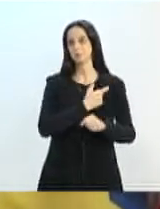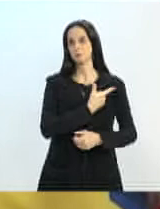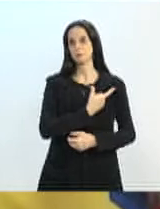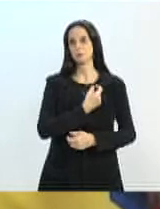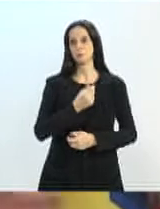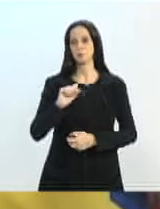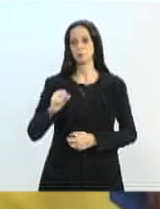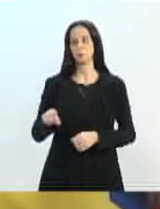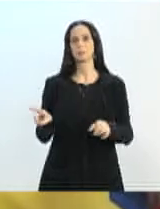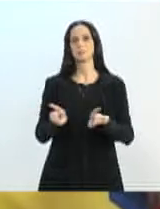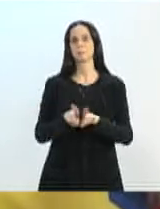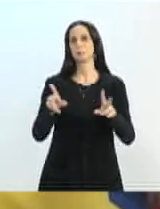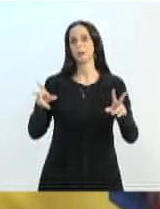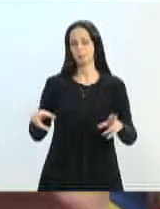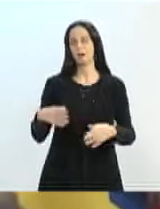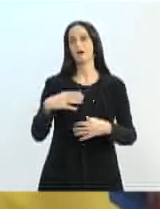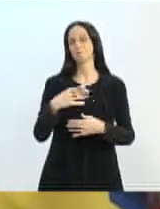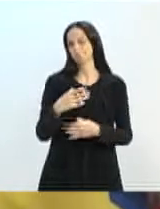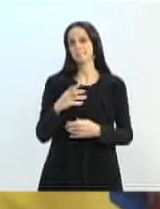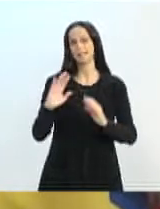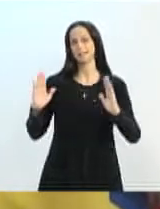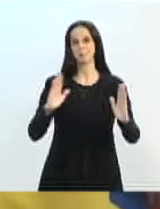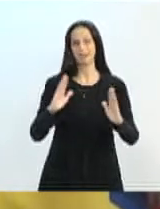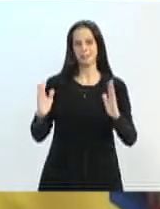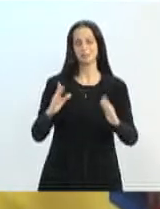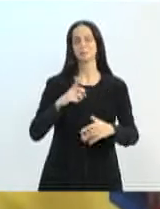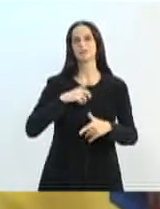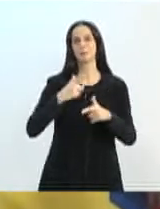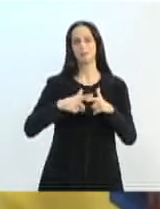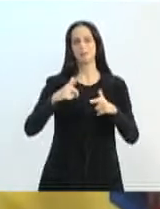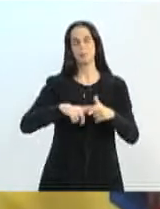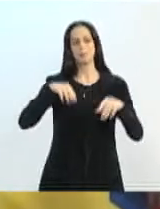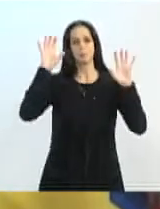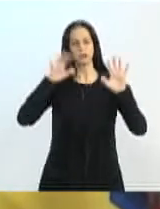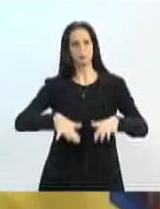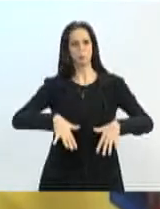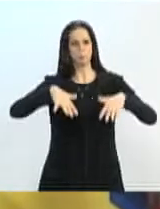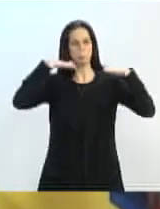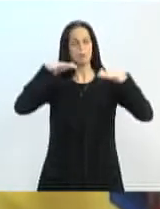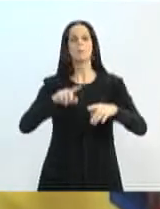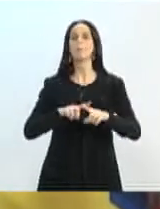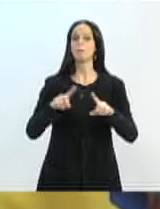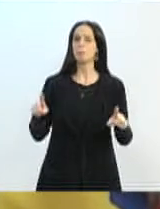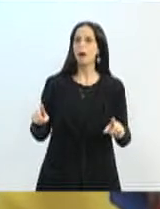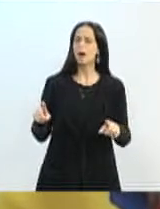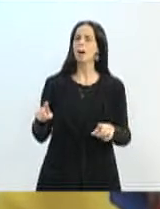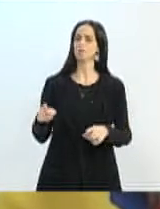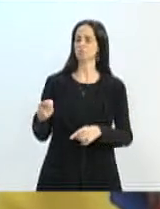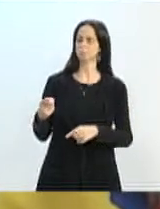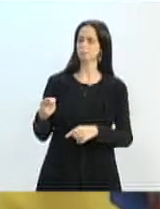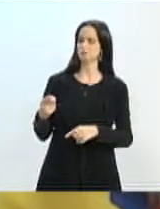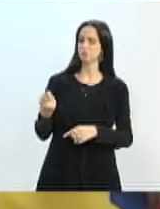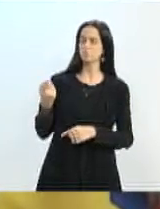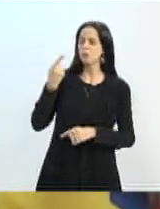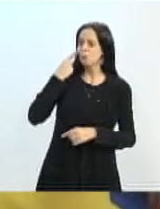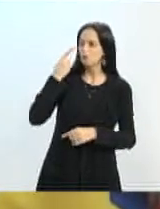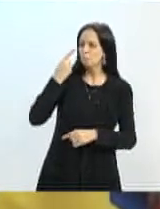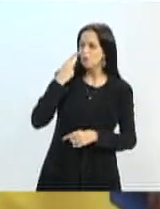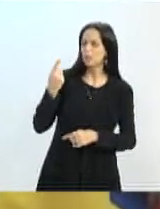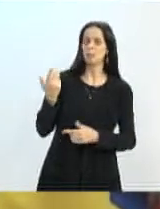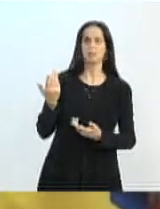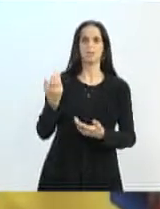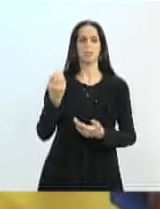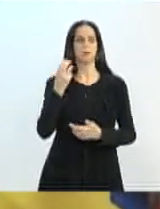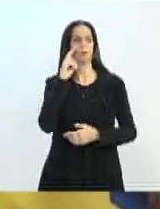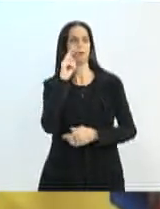por isso também, onde teve aprovação por conta da tragédia, mas o que não pode é eu ouvir o que eu estou olhando e escutando, na